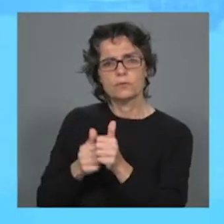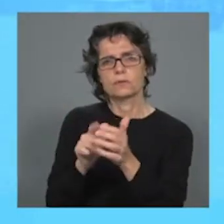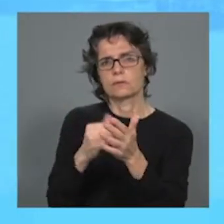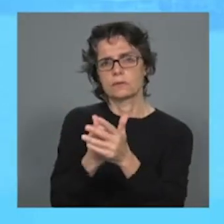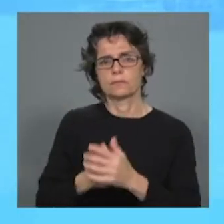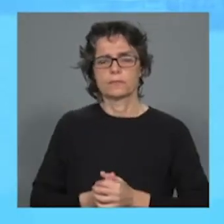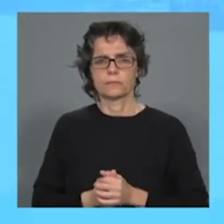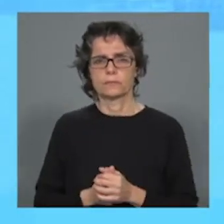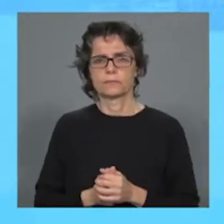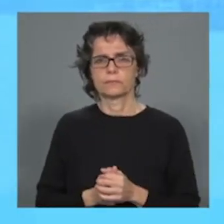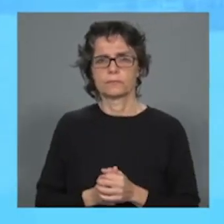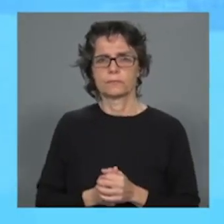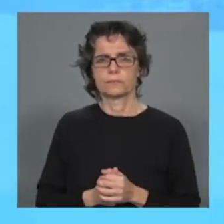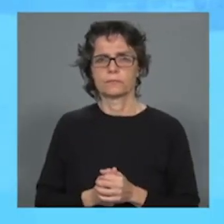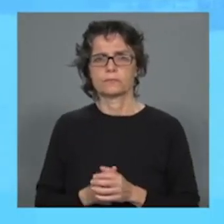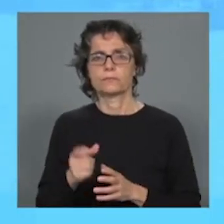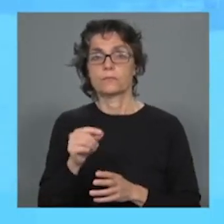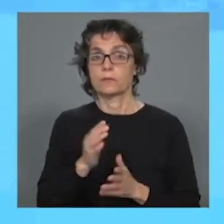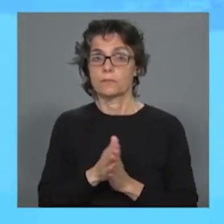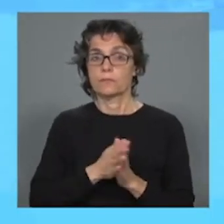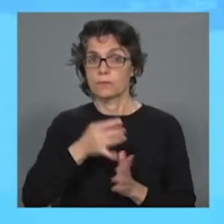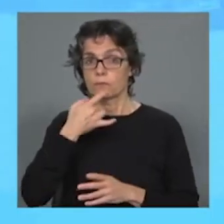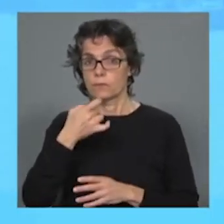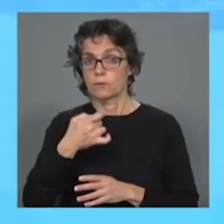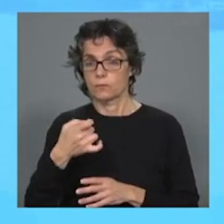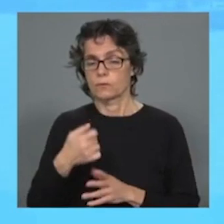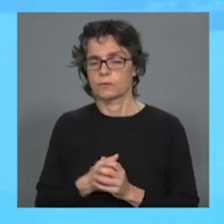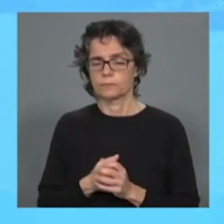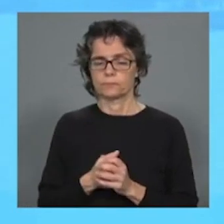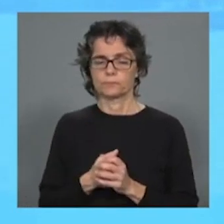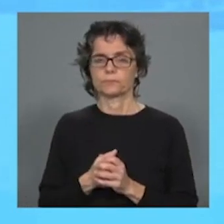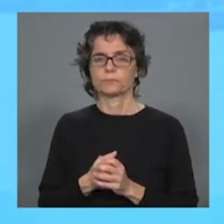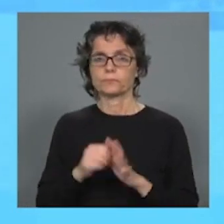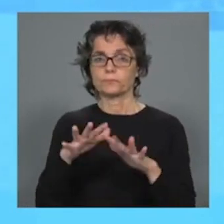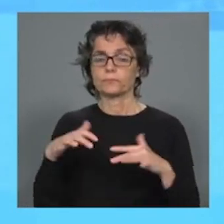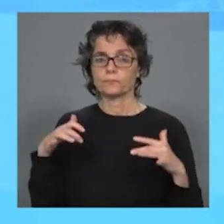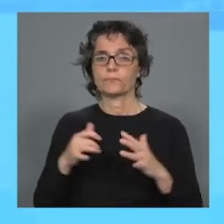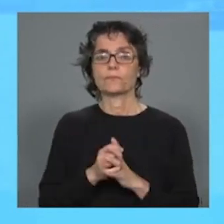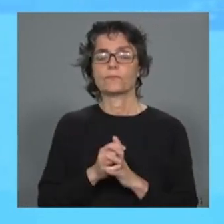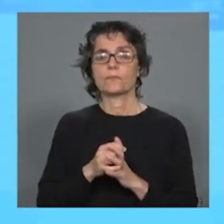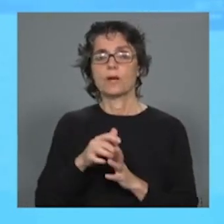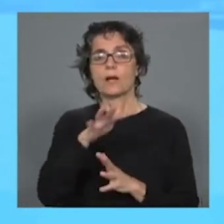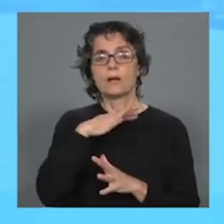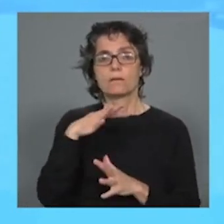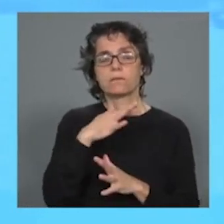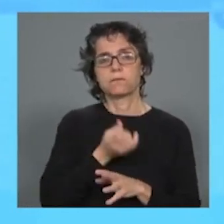aqui para uma outra pergunta sobre o Congresso de Família Amores Letícia, que decorre também por estes dias em Roma. É